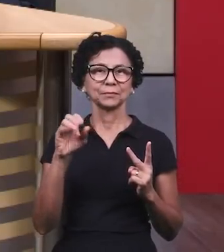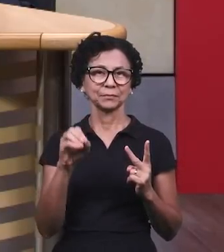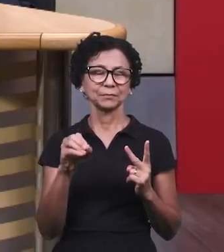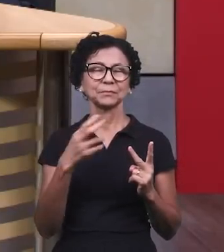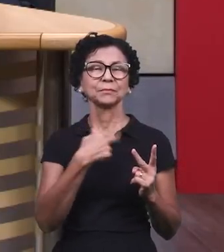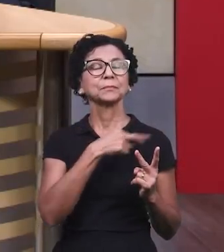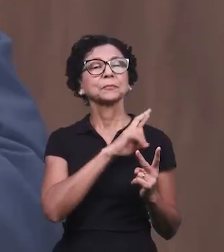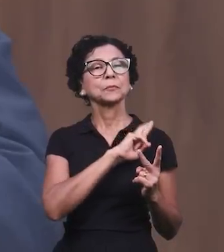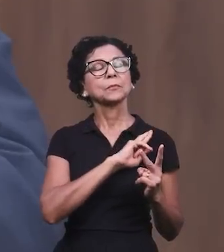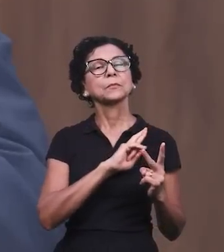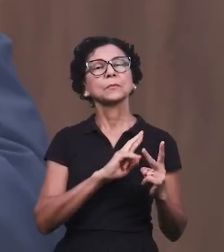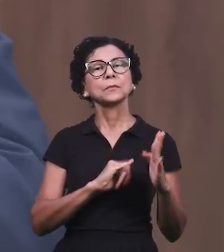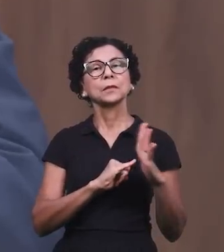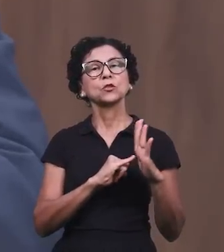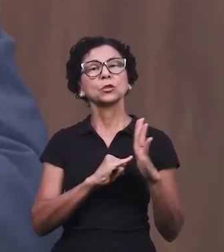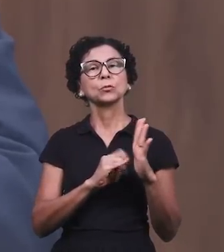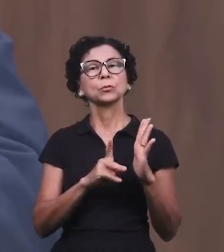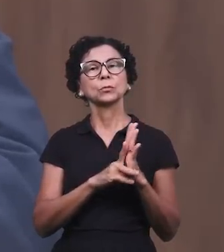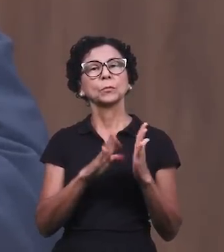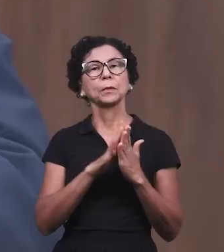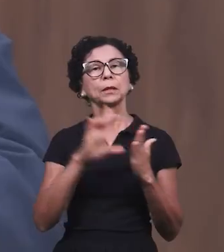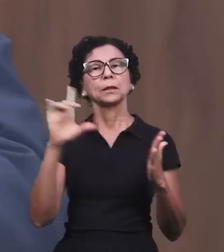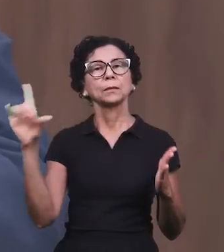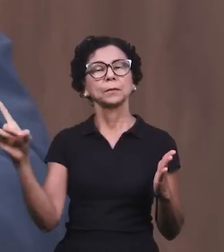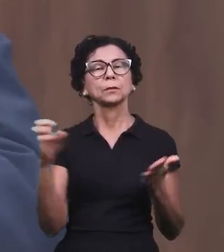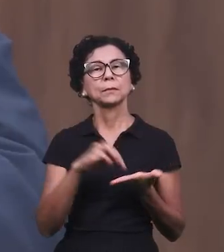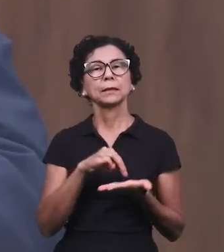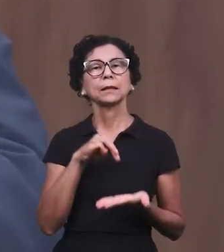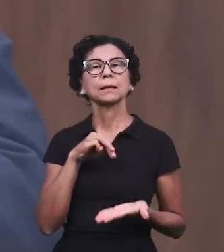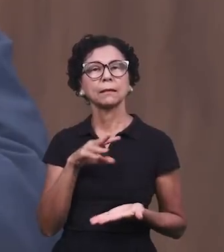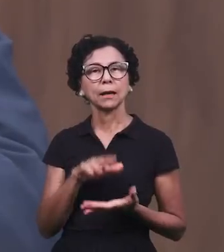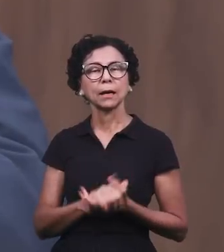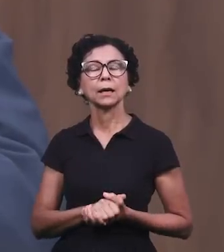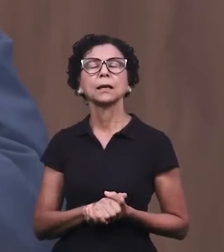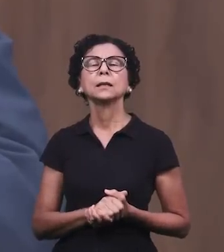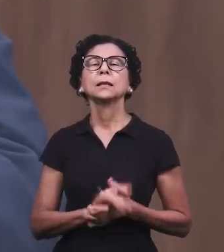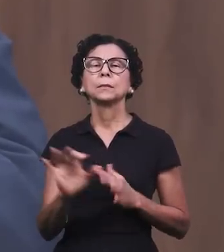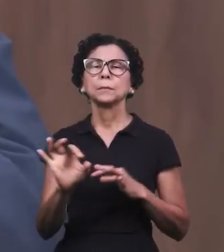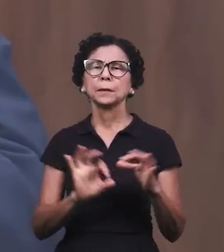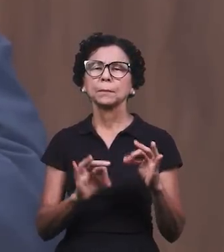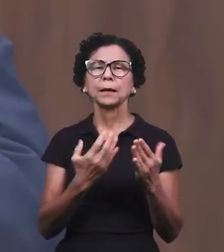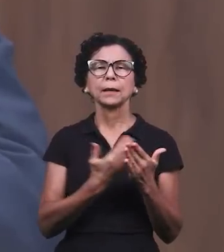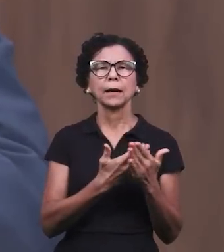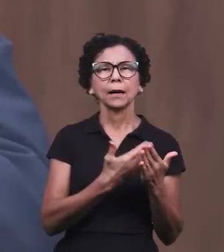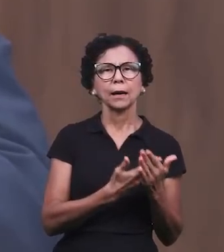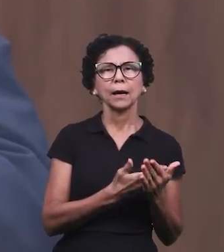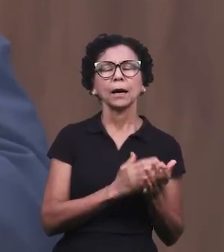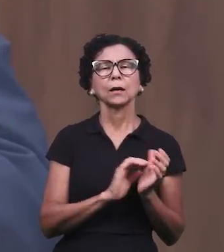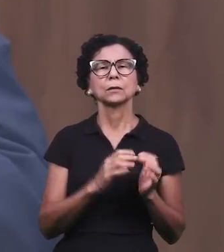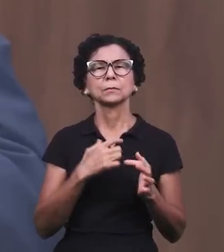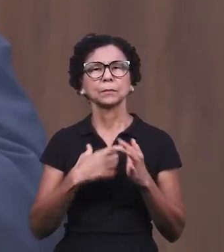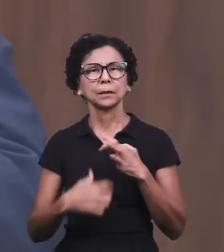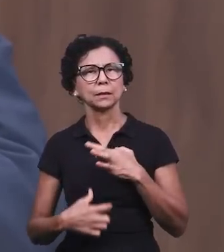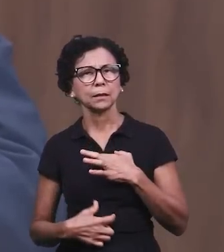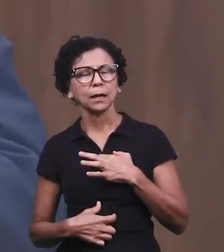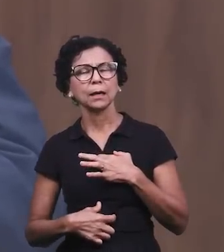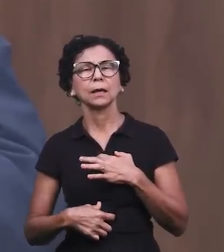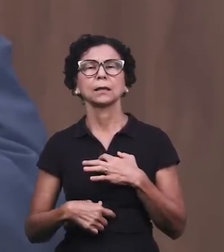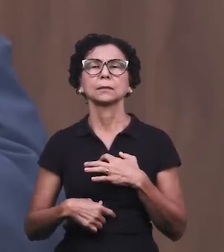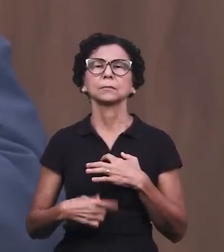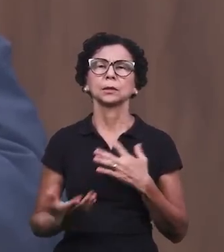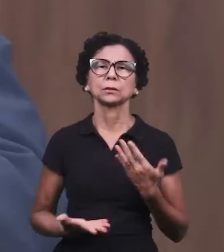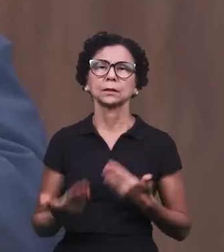é o responsável pelo nosso Instituto Bíblico, responsável por todas aquelas aulas que são dadas para os obreiros, para os membros